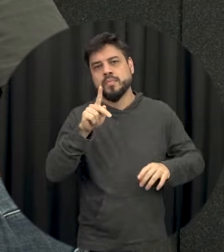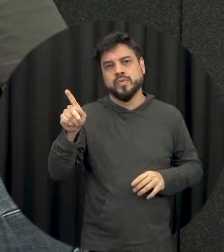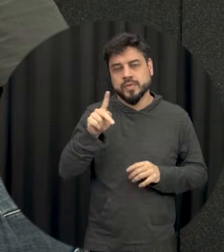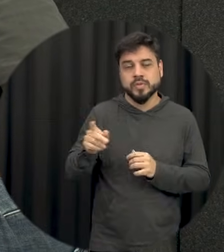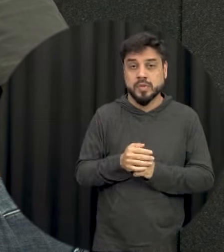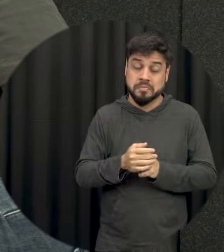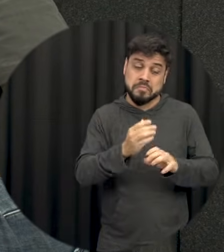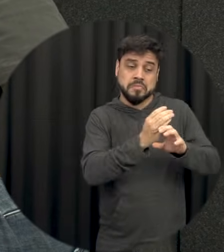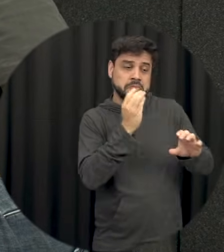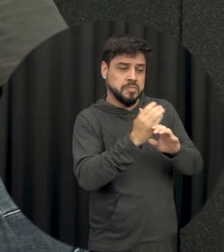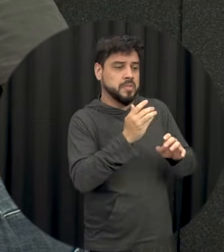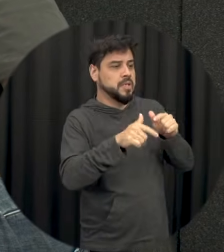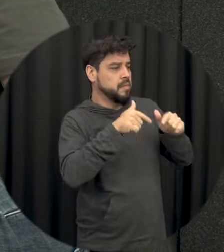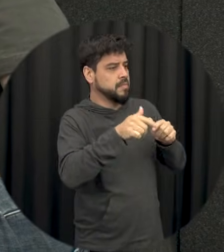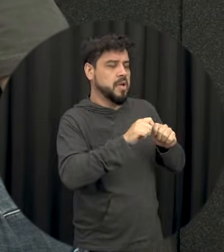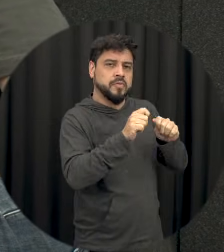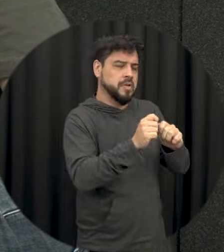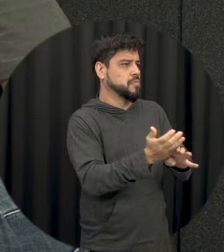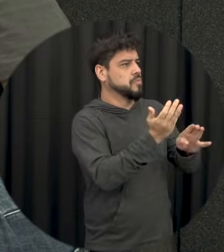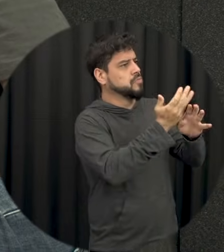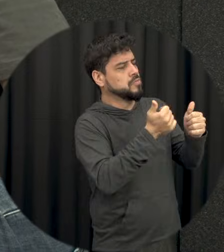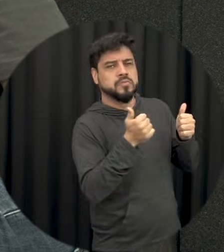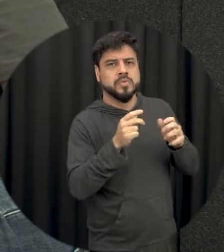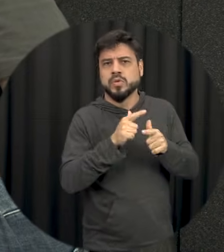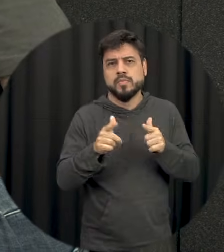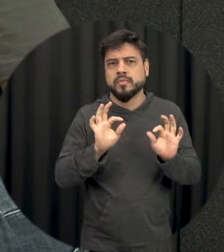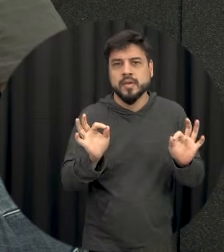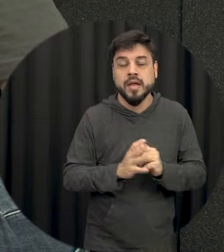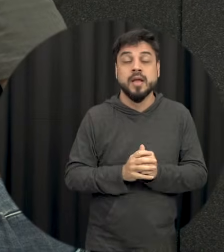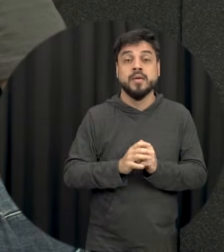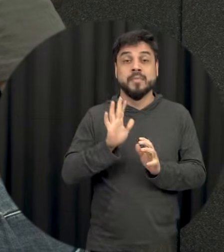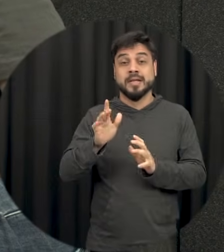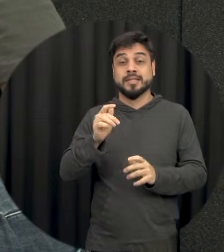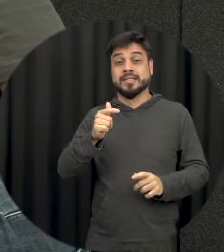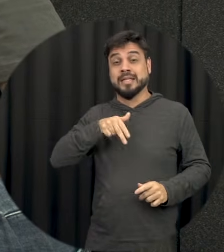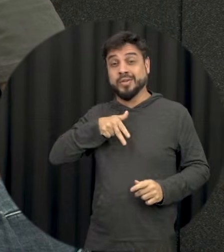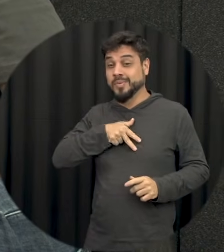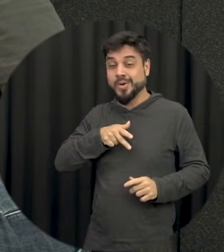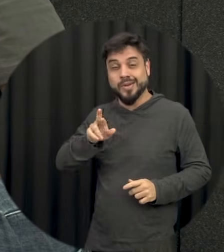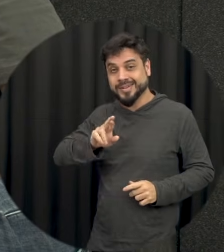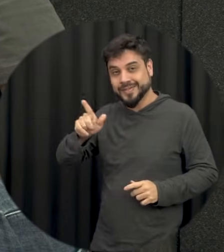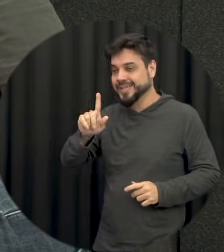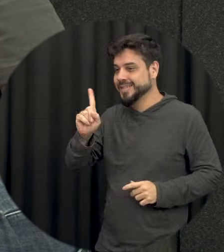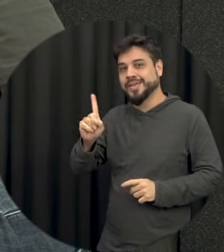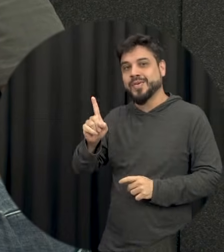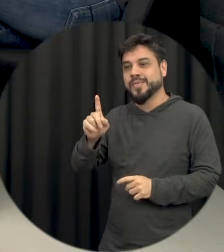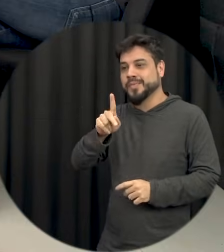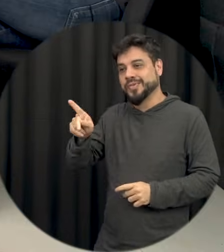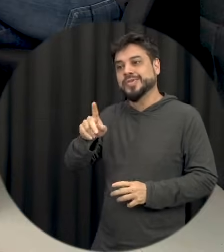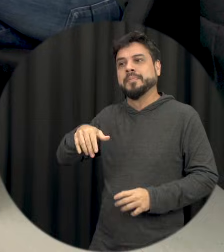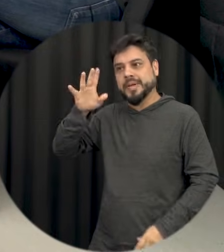tem nada a perder, muito pelo contrário. O antropólogo não ser professor é mais dura, né? Certo.